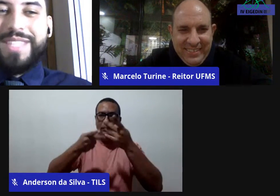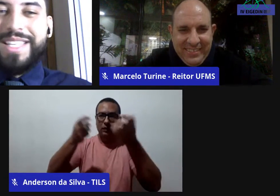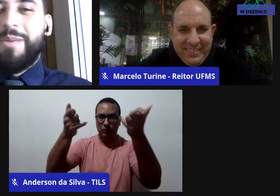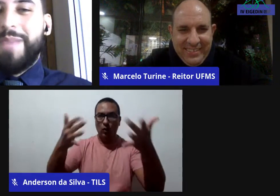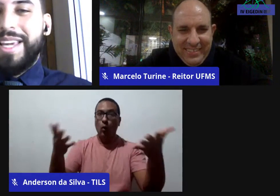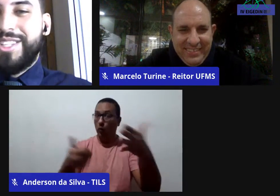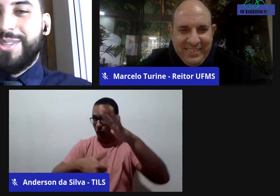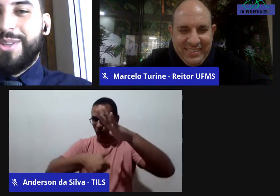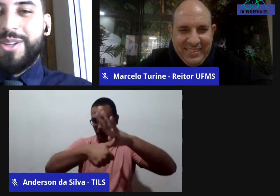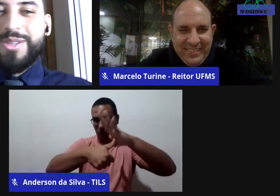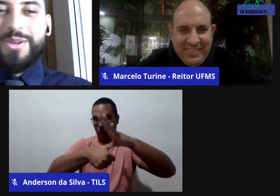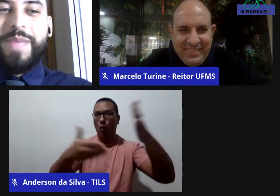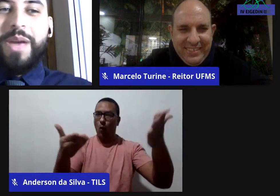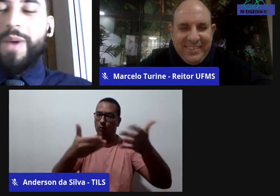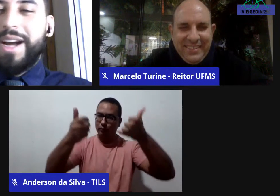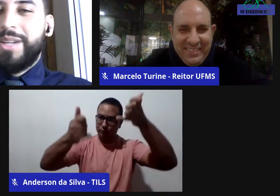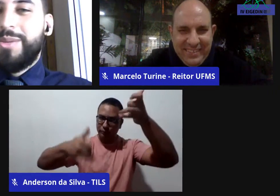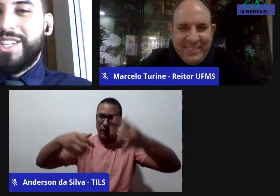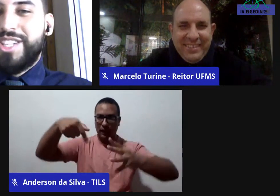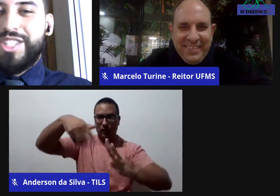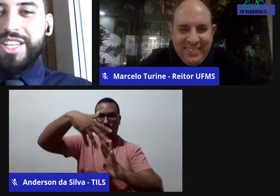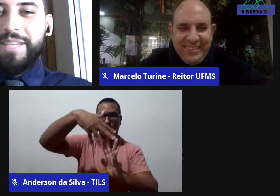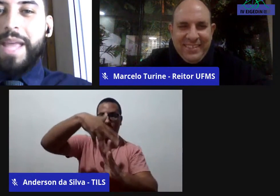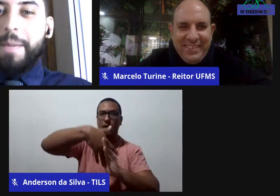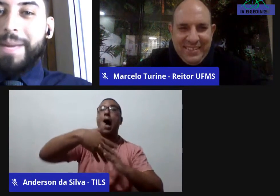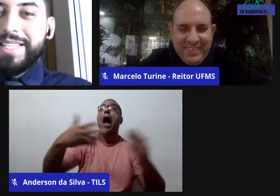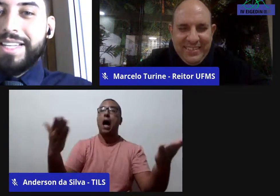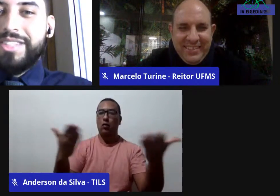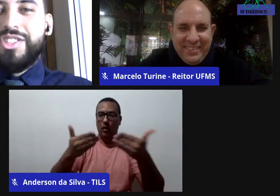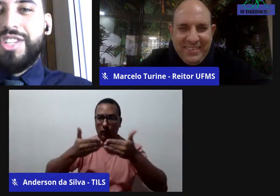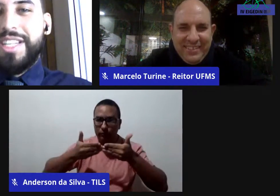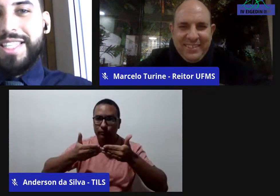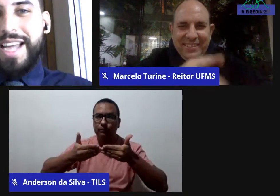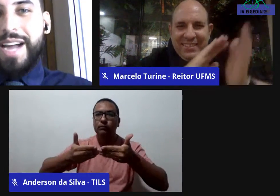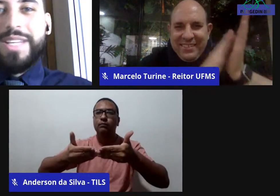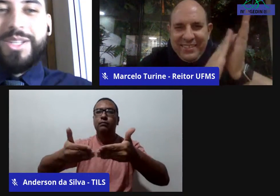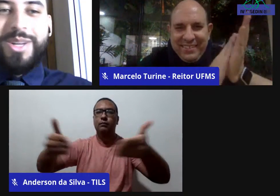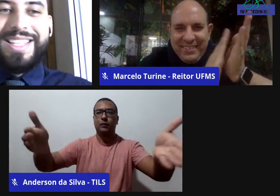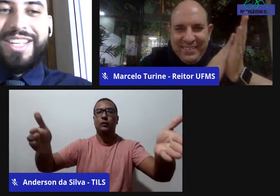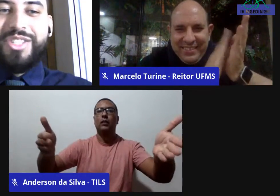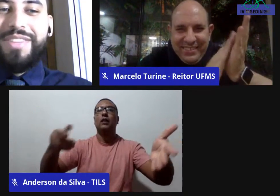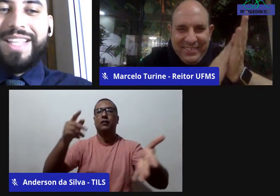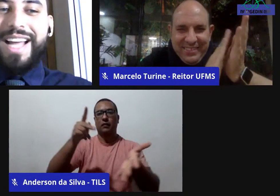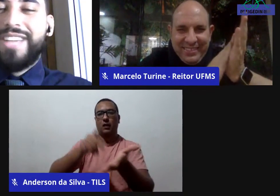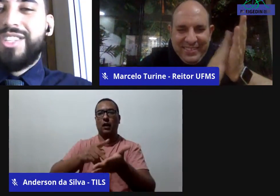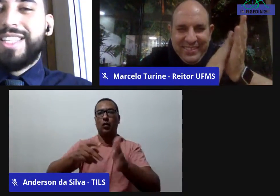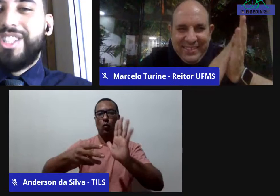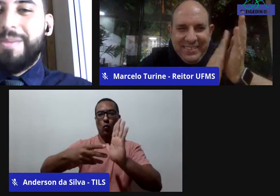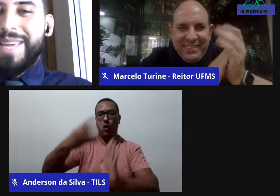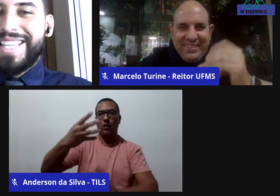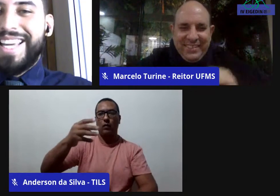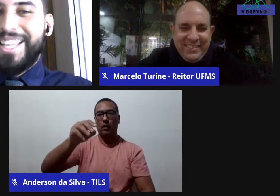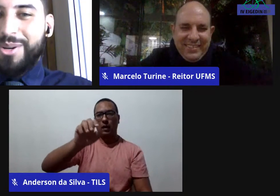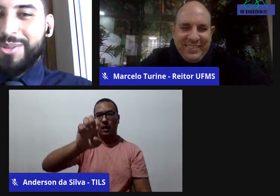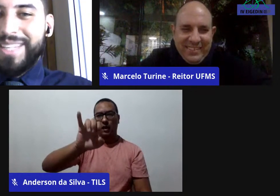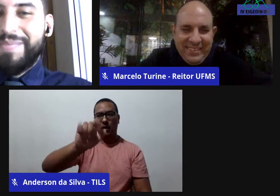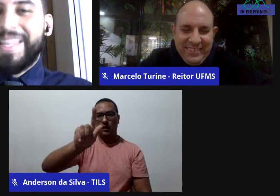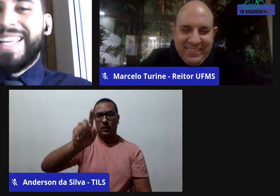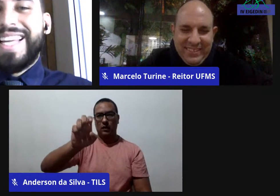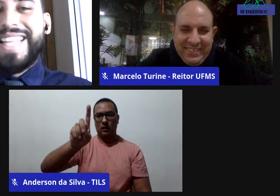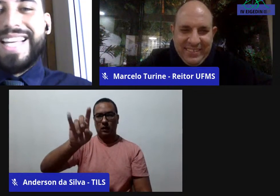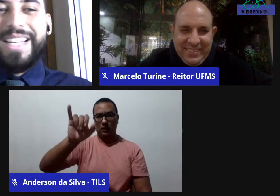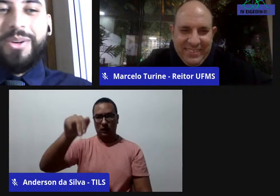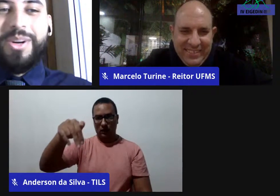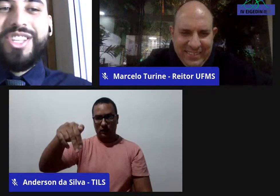da UFMS, nós declaramos aberto oficialmente o nosso quarto EGEDIM. Mas antes de iniciarmos as